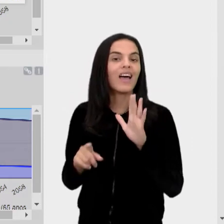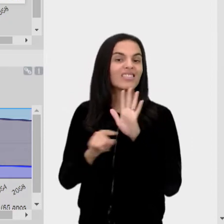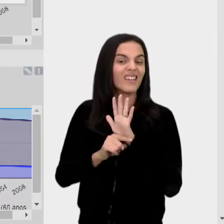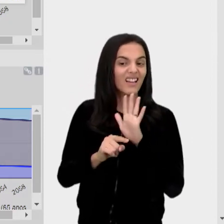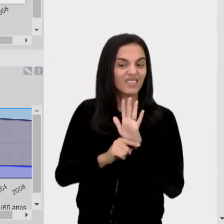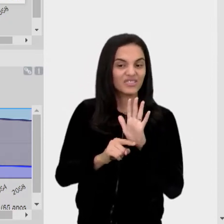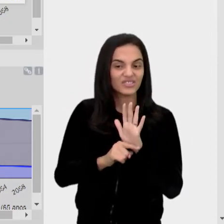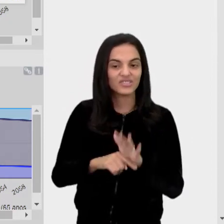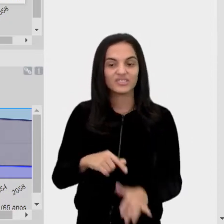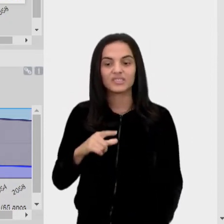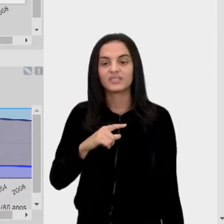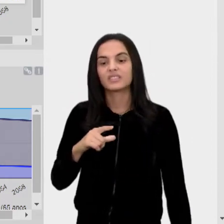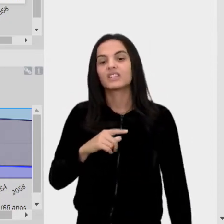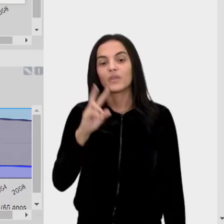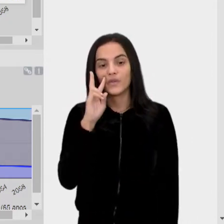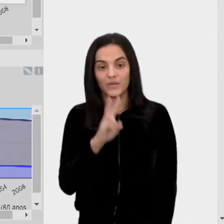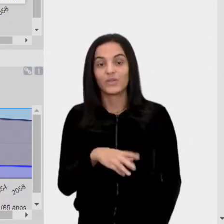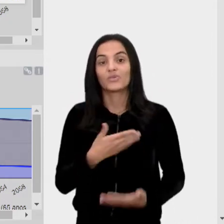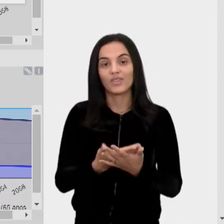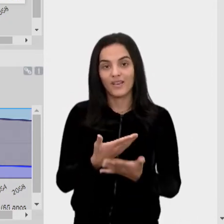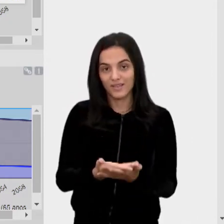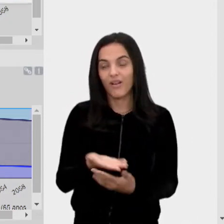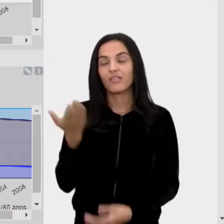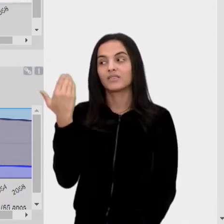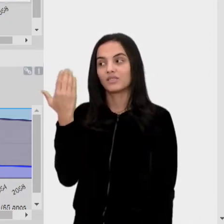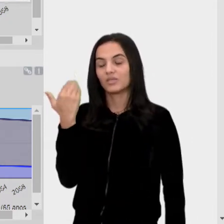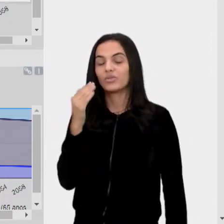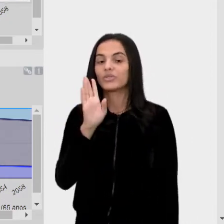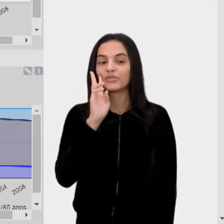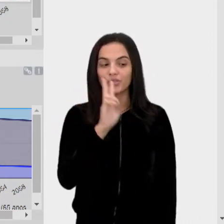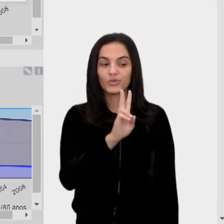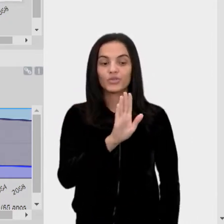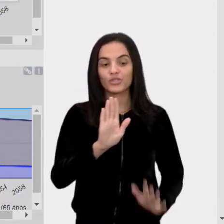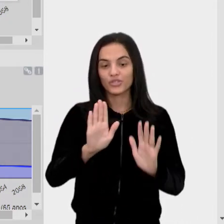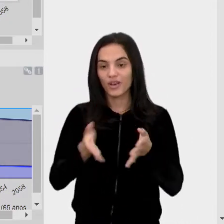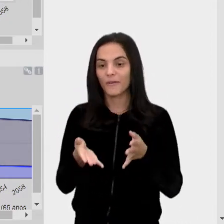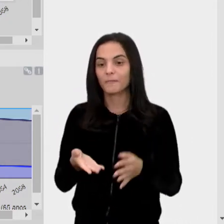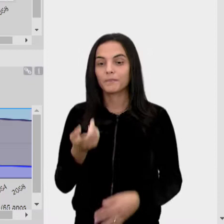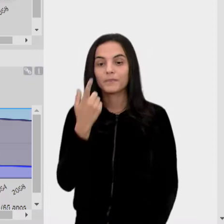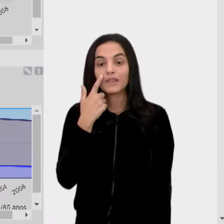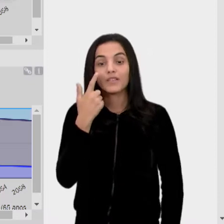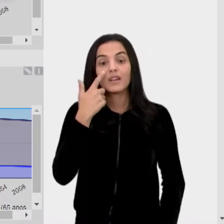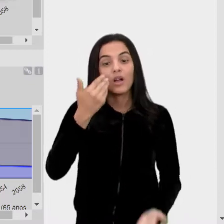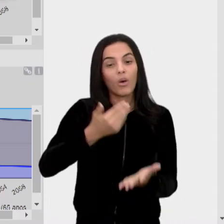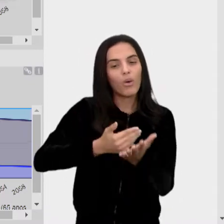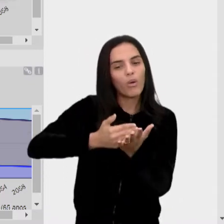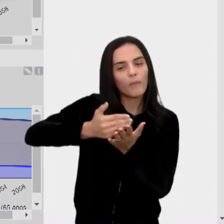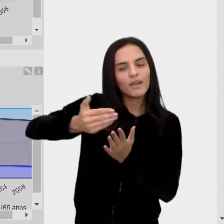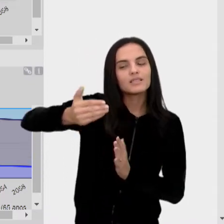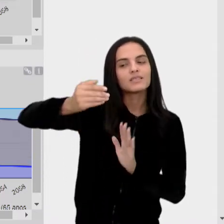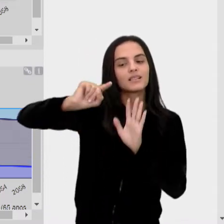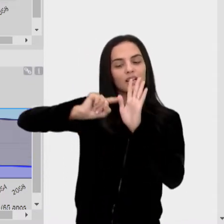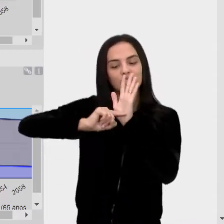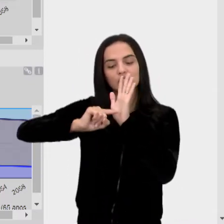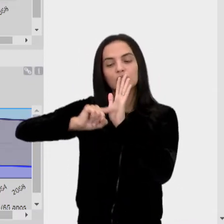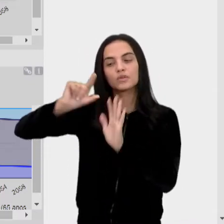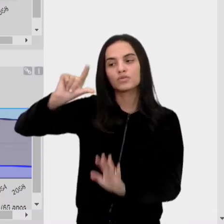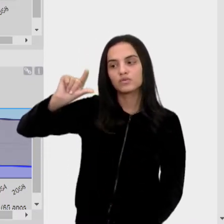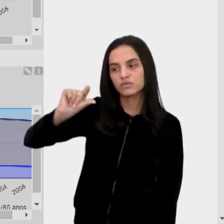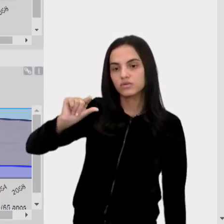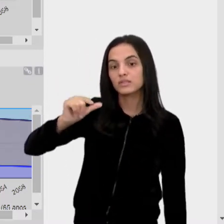né? A gente já viu isso em aulas anteriores, olha que interessante, né? Vamos ver, ele começa a ser negativo